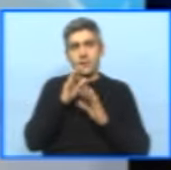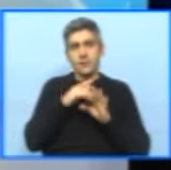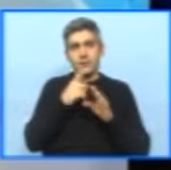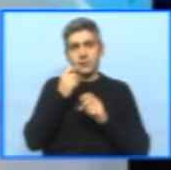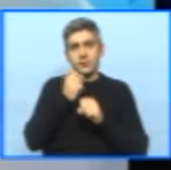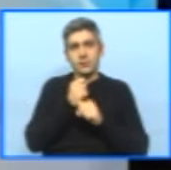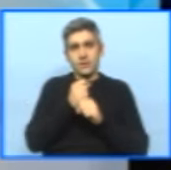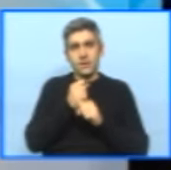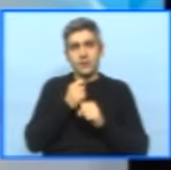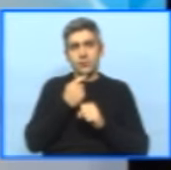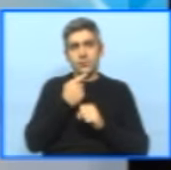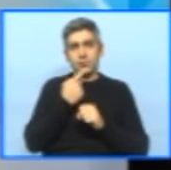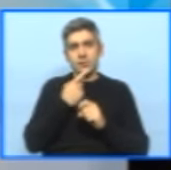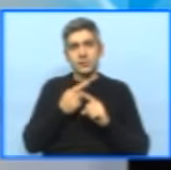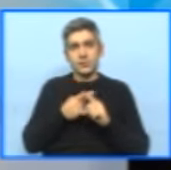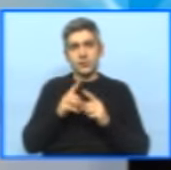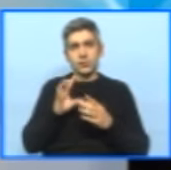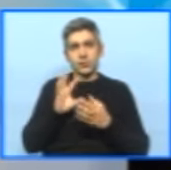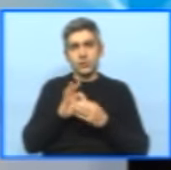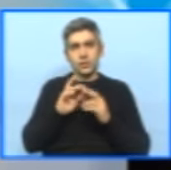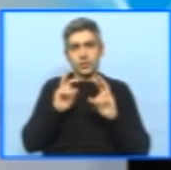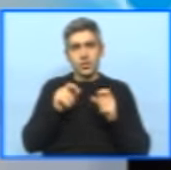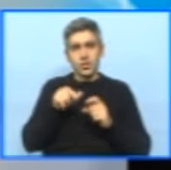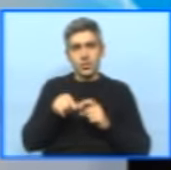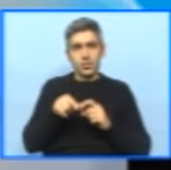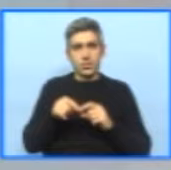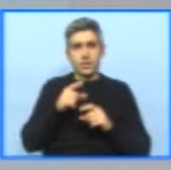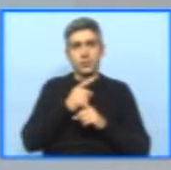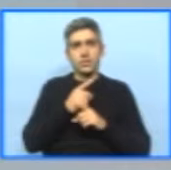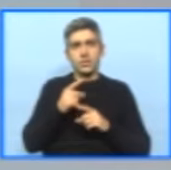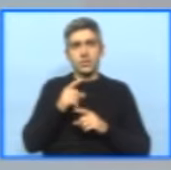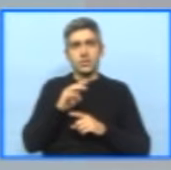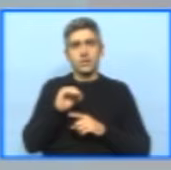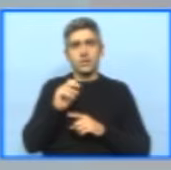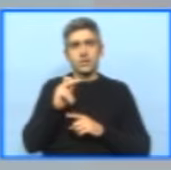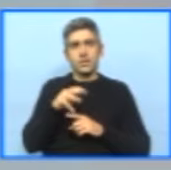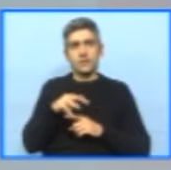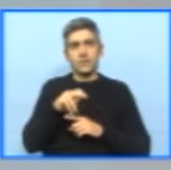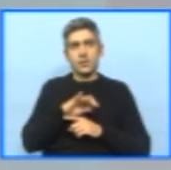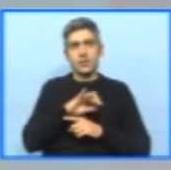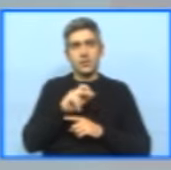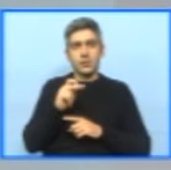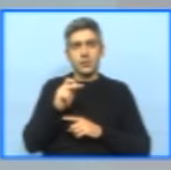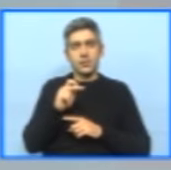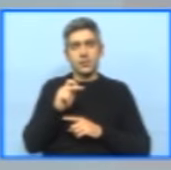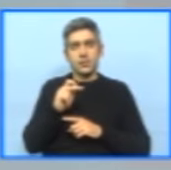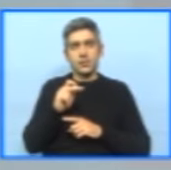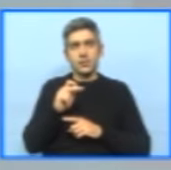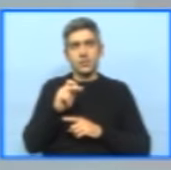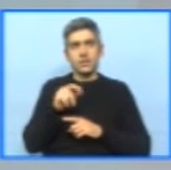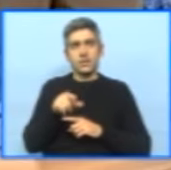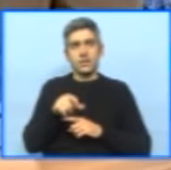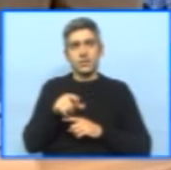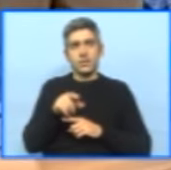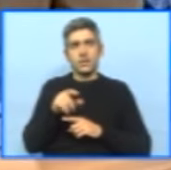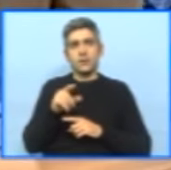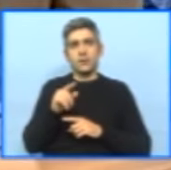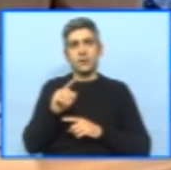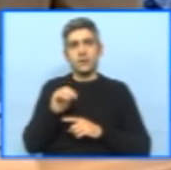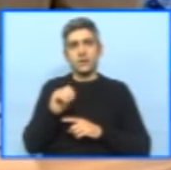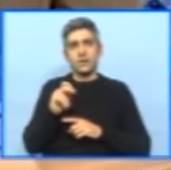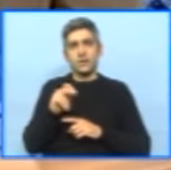muito interessante sobre isto, porque esta Samaria e esta samaritana que